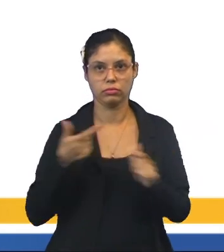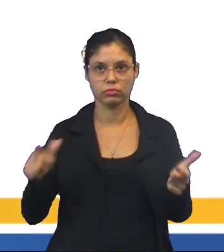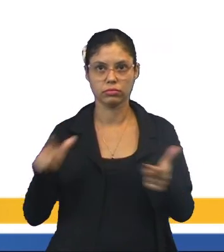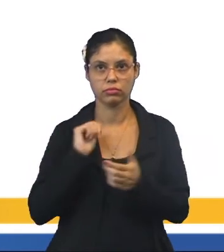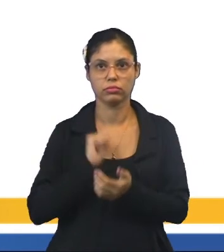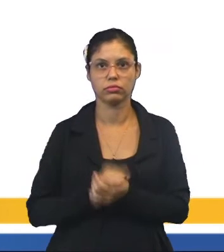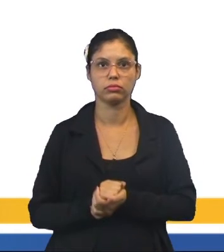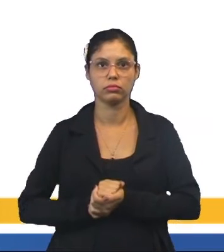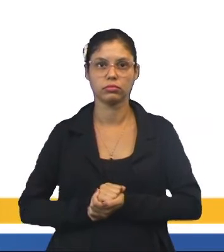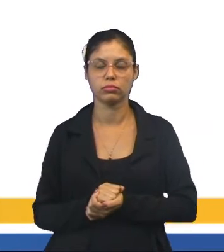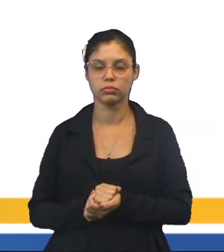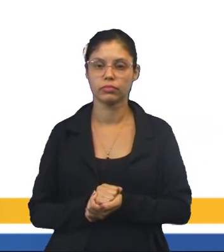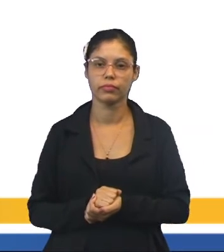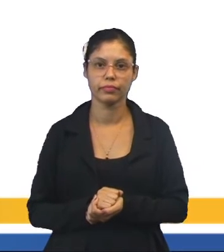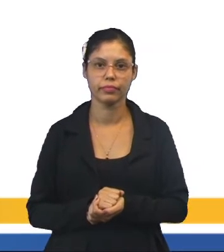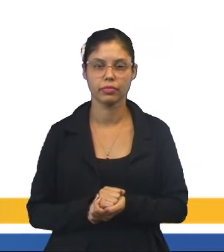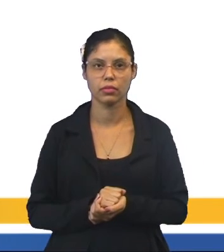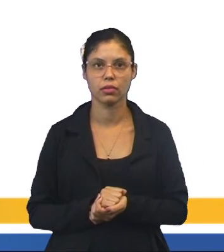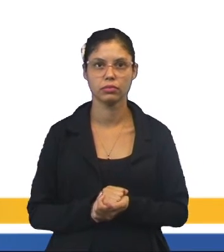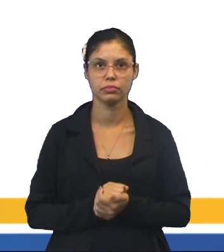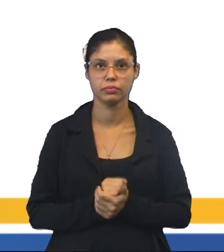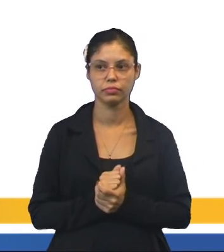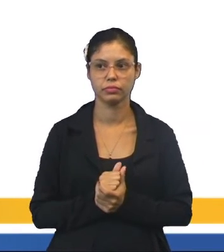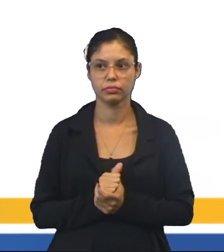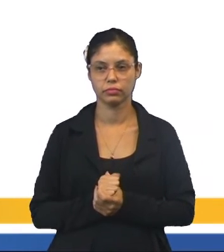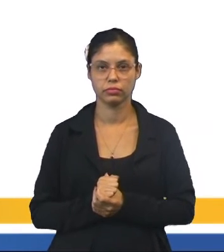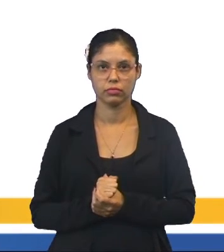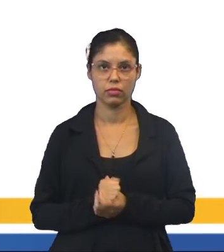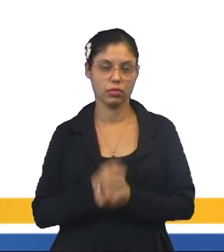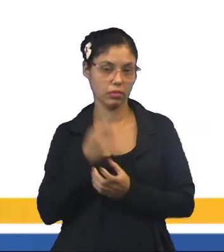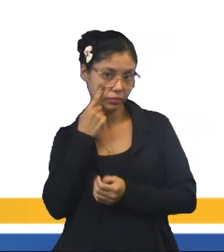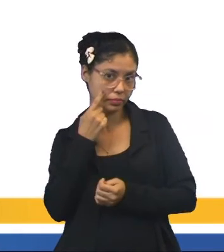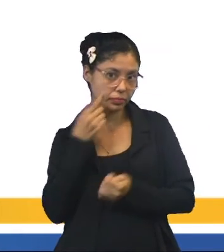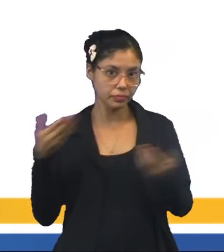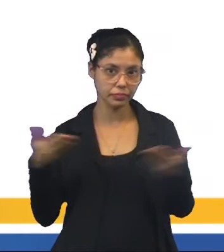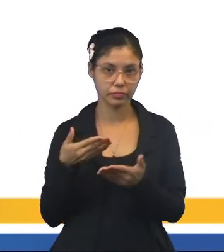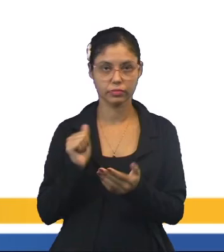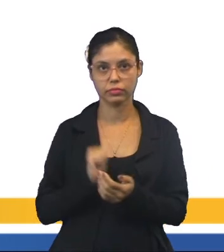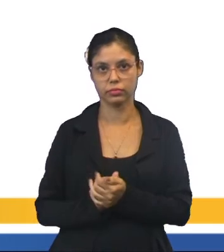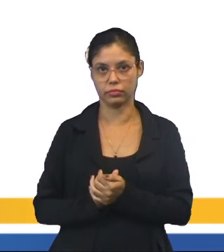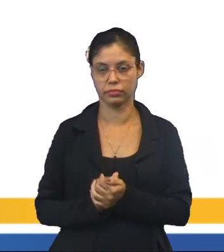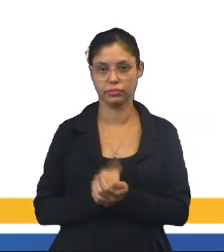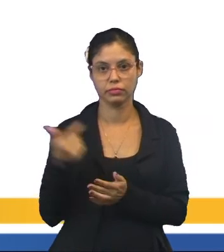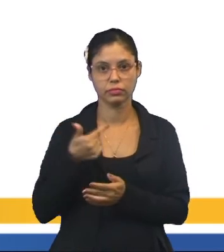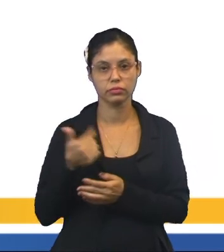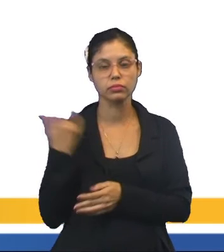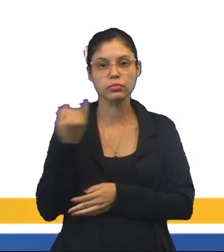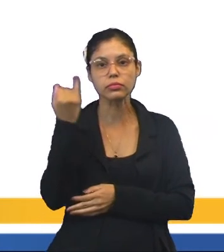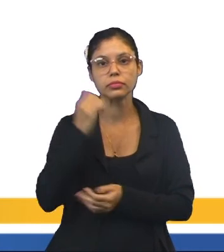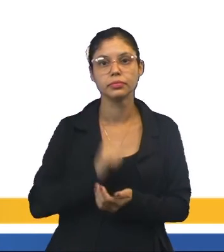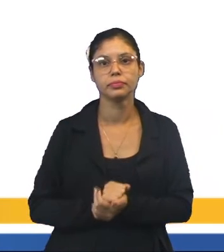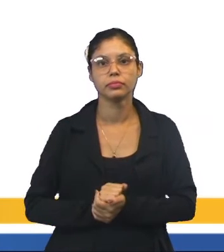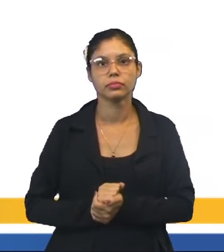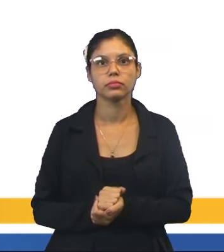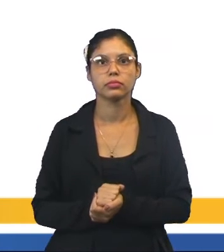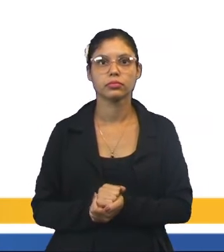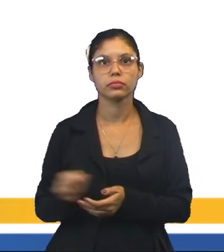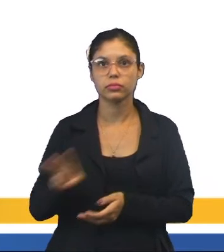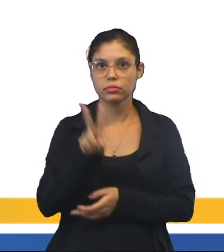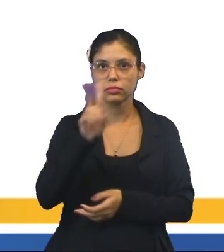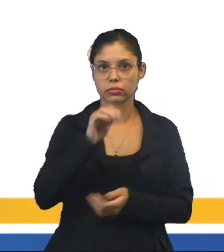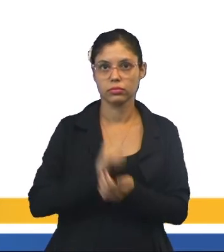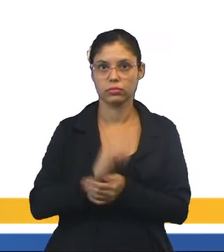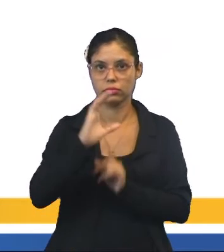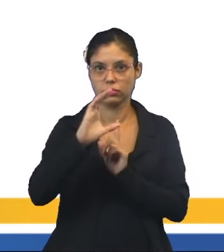de máximo. Tá? Então, observe agora a segunda importância. O valor do